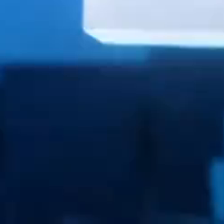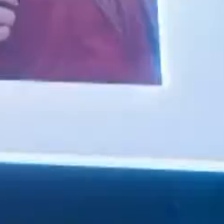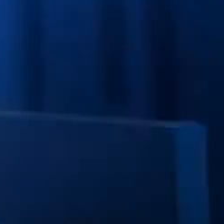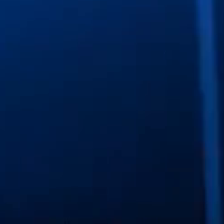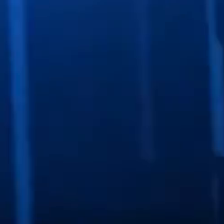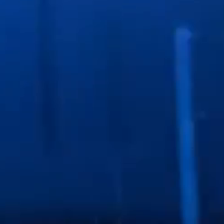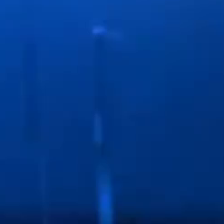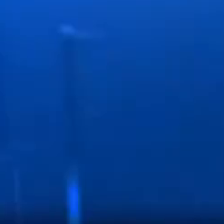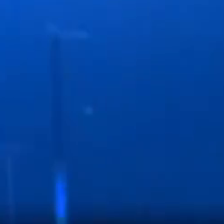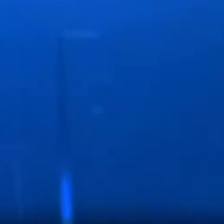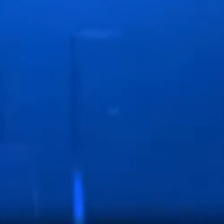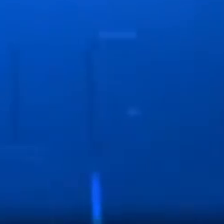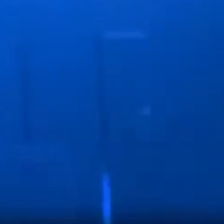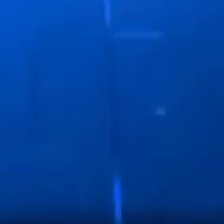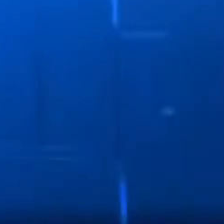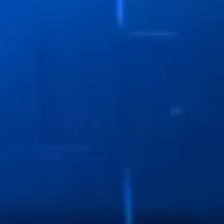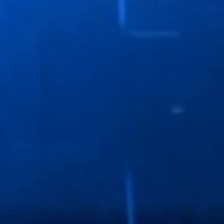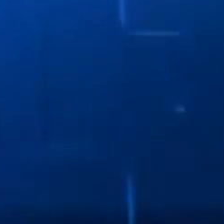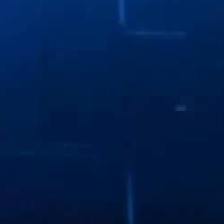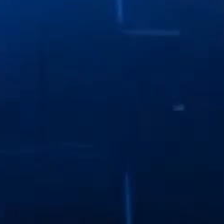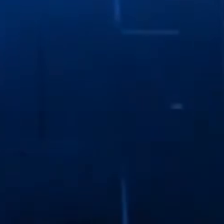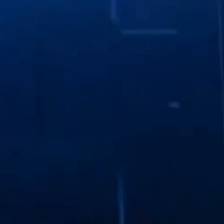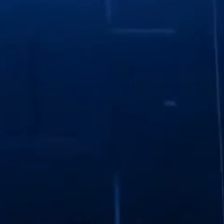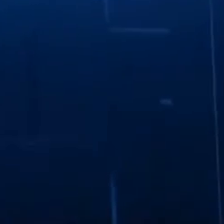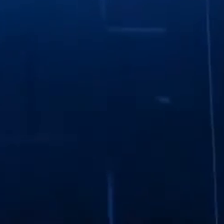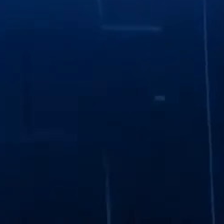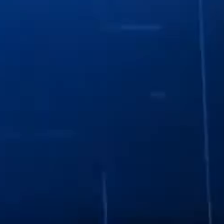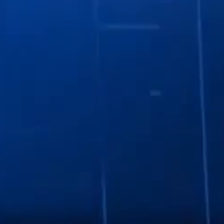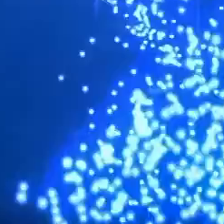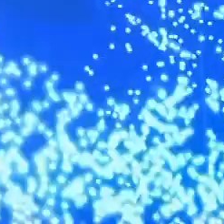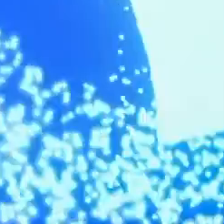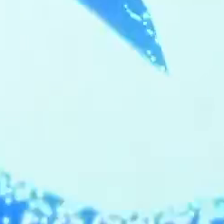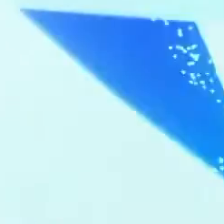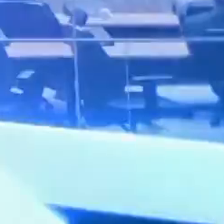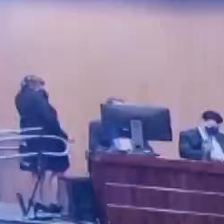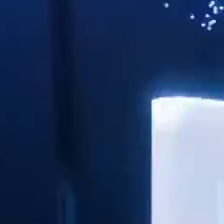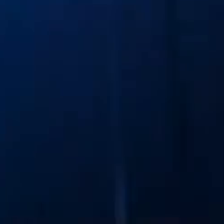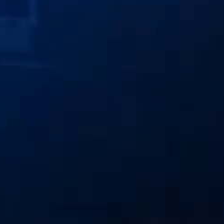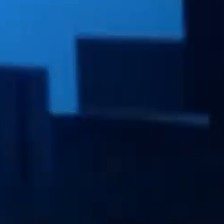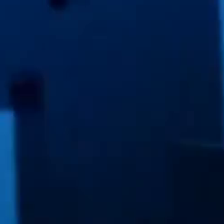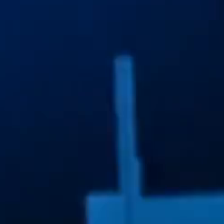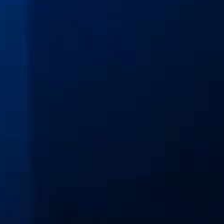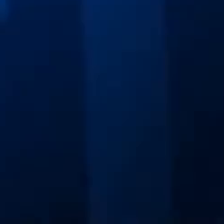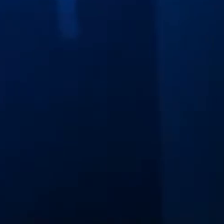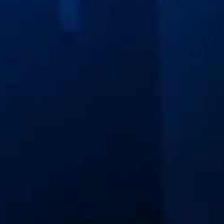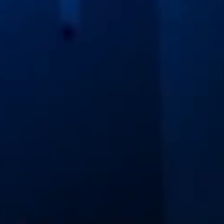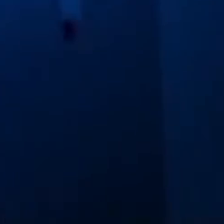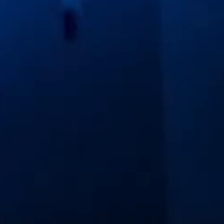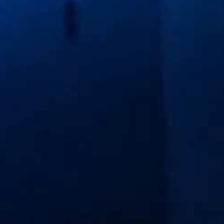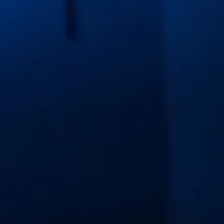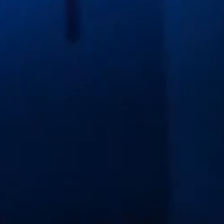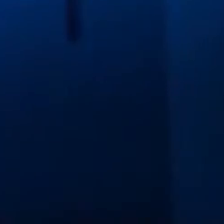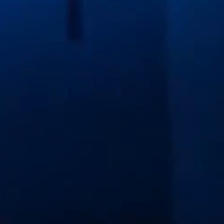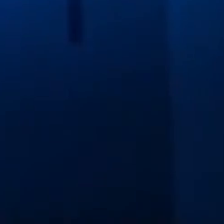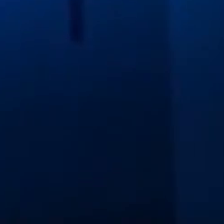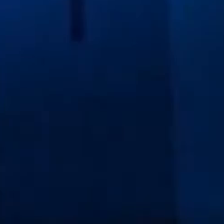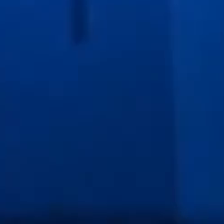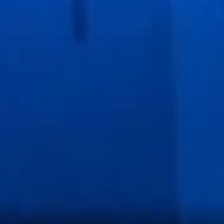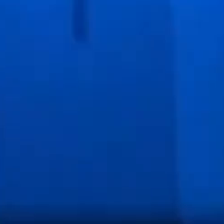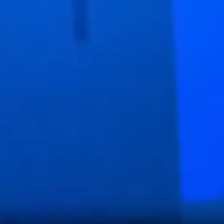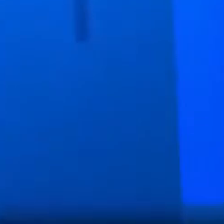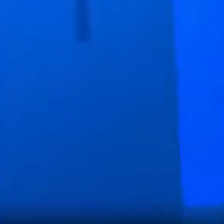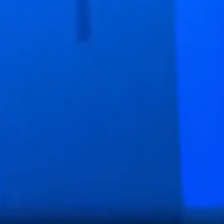4h45, tem a segunda reunião da Comissão Permanente de Finanças e Orçamento, presidida pelo vereador Juscelino da Barbarense.